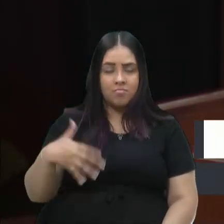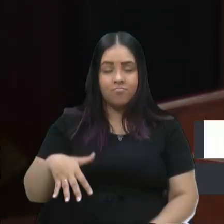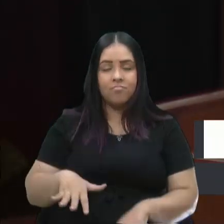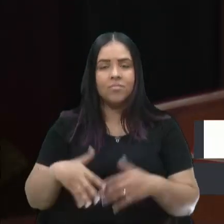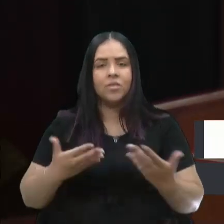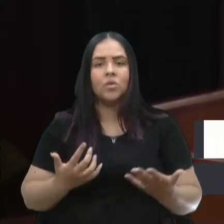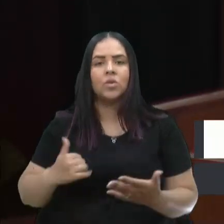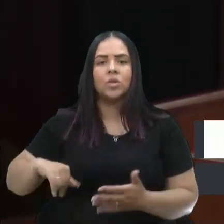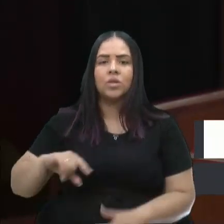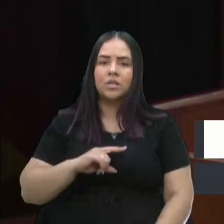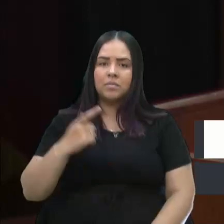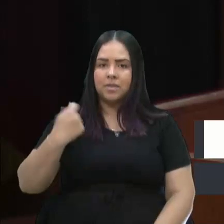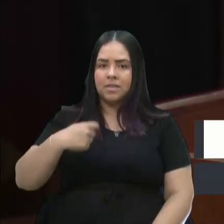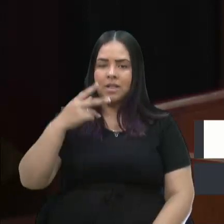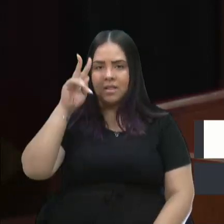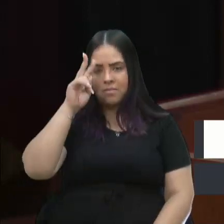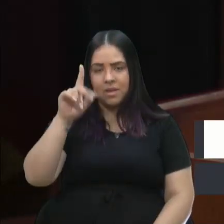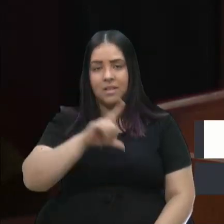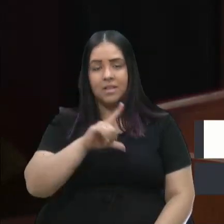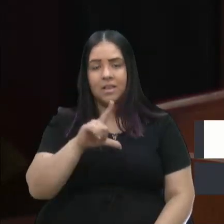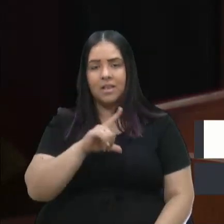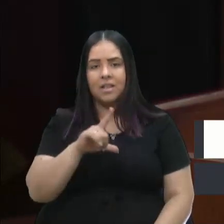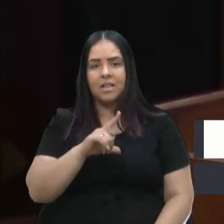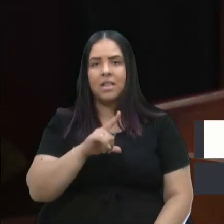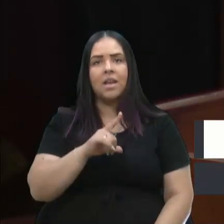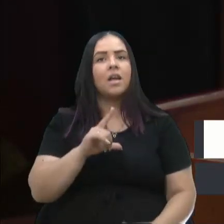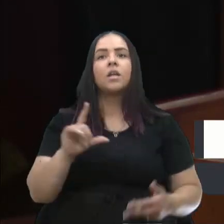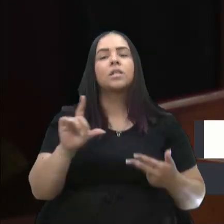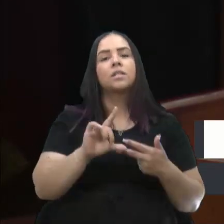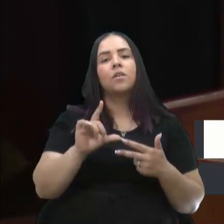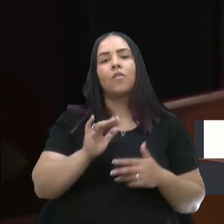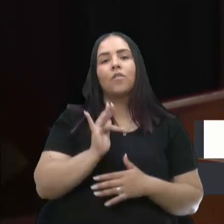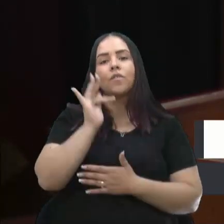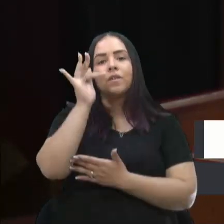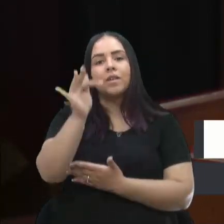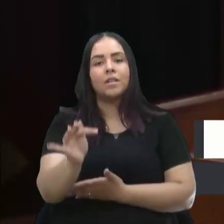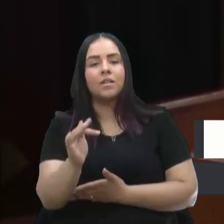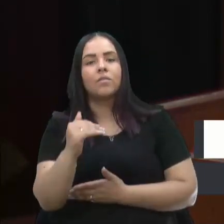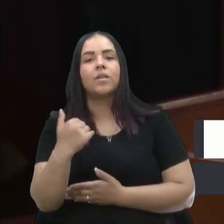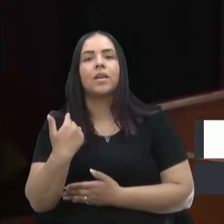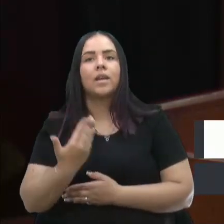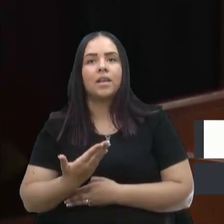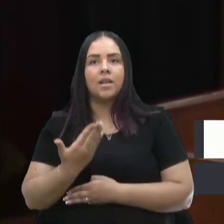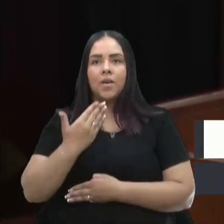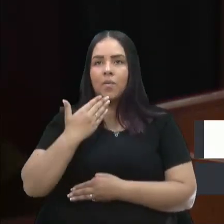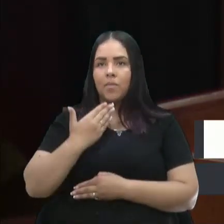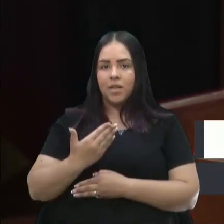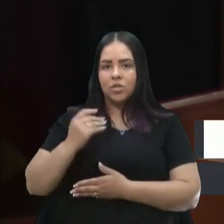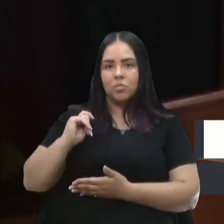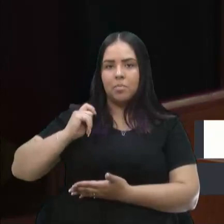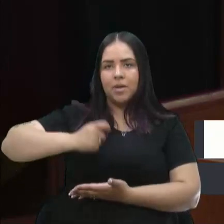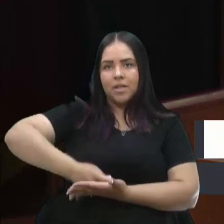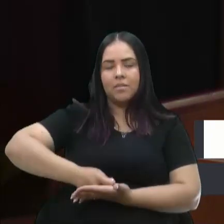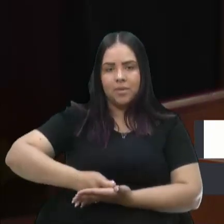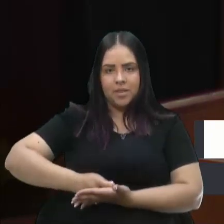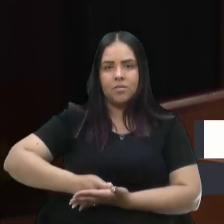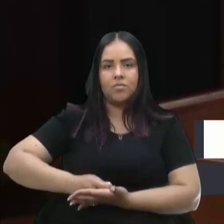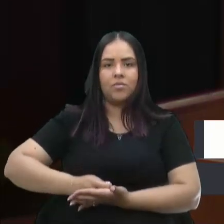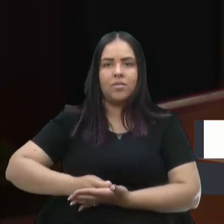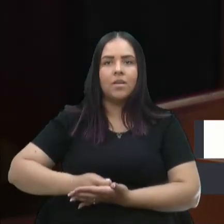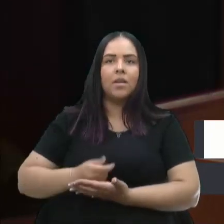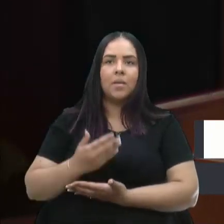a gente precisa lembrar que existe uma legislação federal que exige o pagamento e que exige